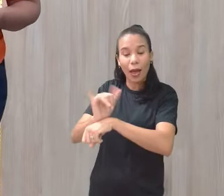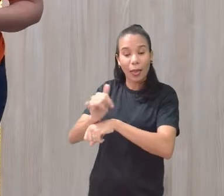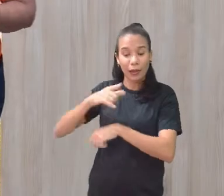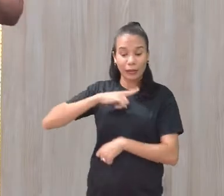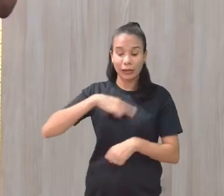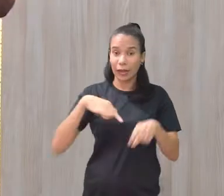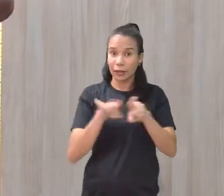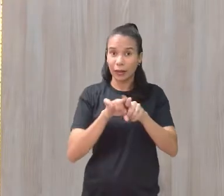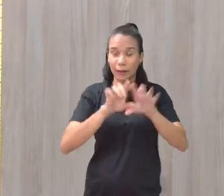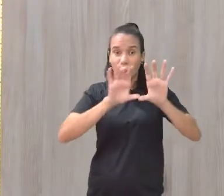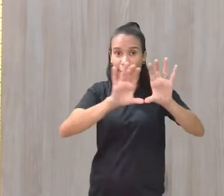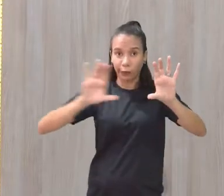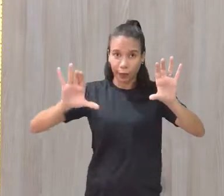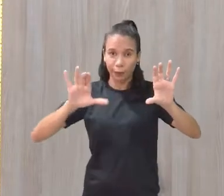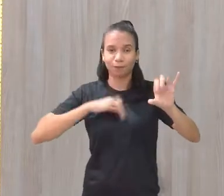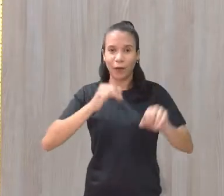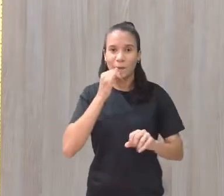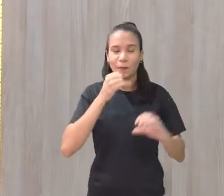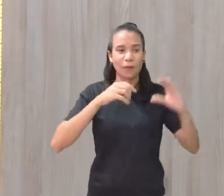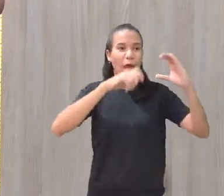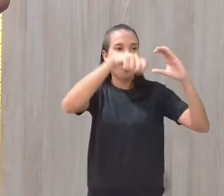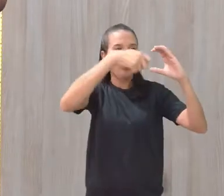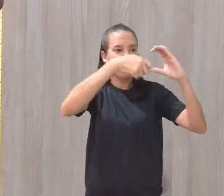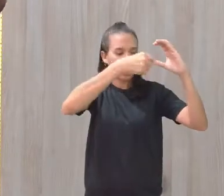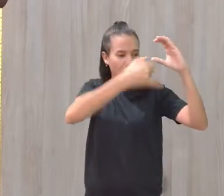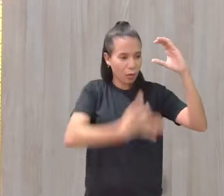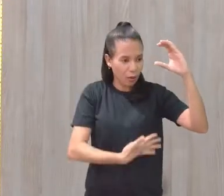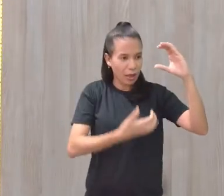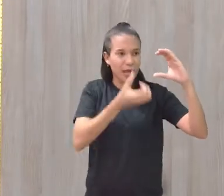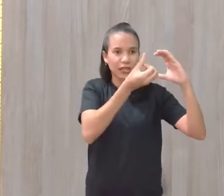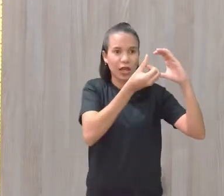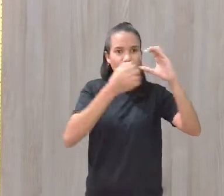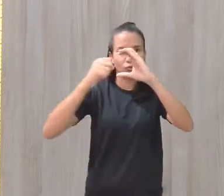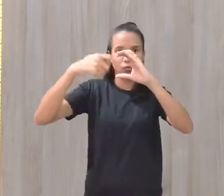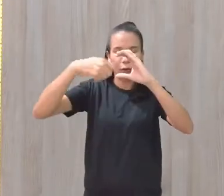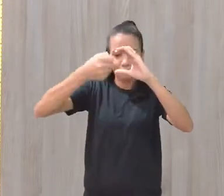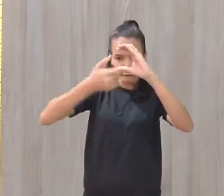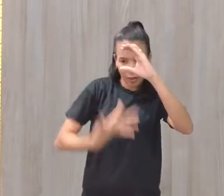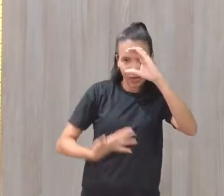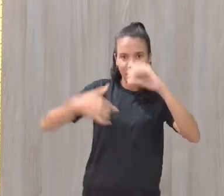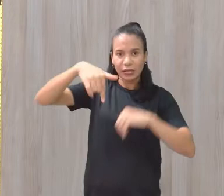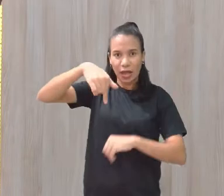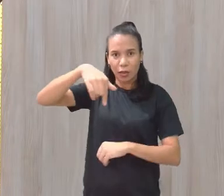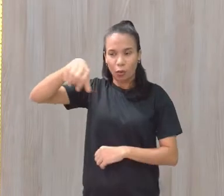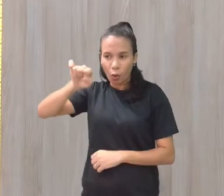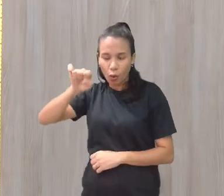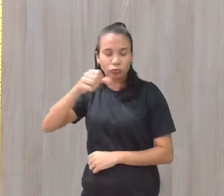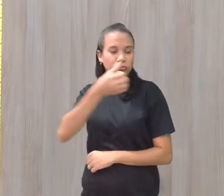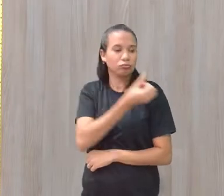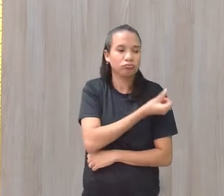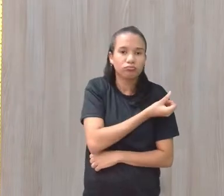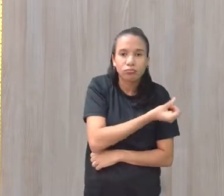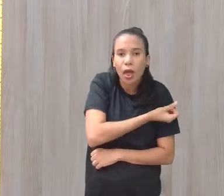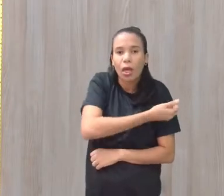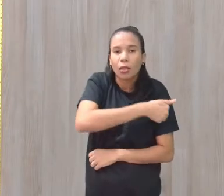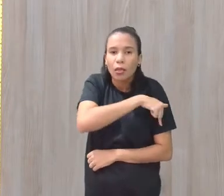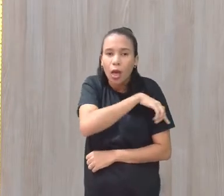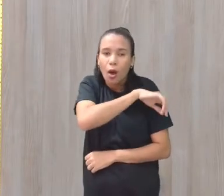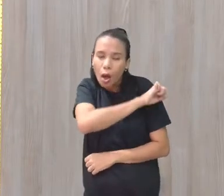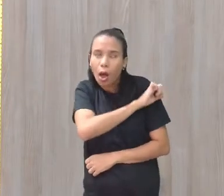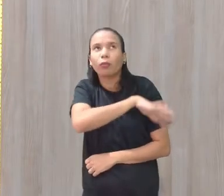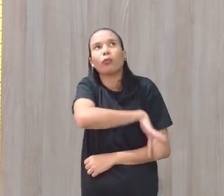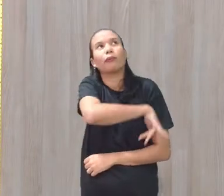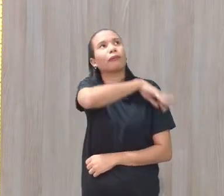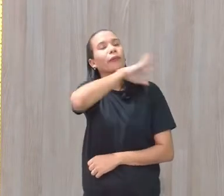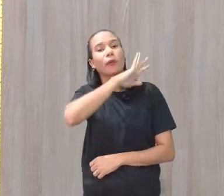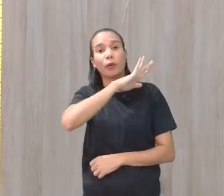divisão por série, né? Sexto ano, sétimo, oitavo ano, nono ano. E aí você pode até, inclusive, revisar